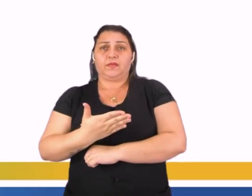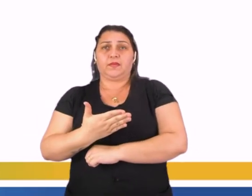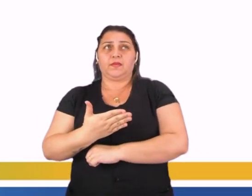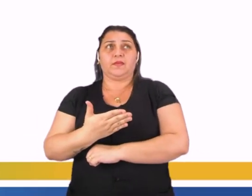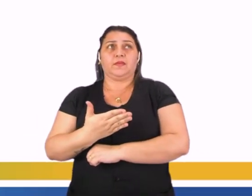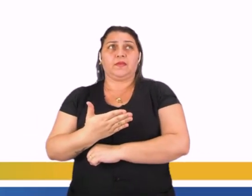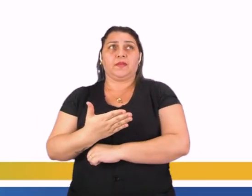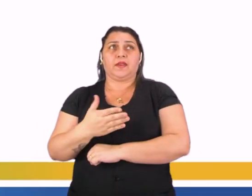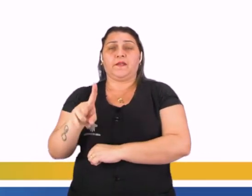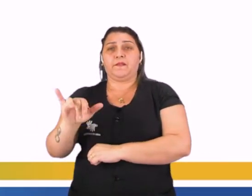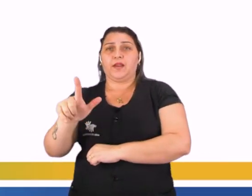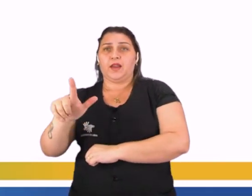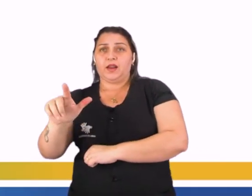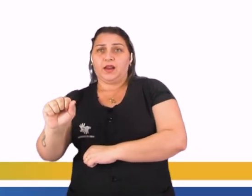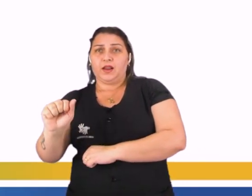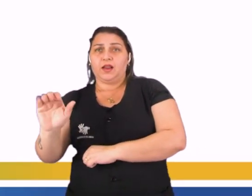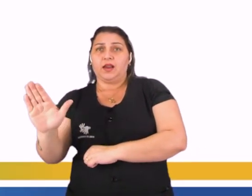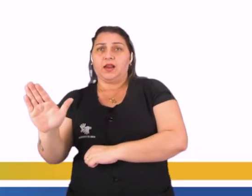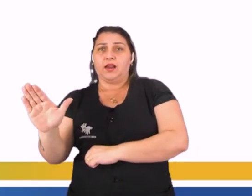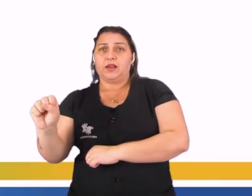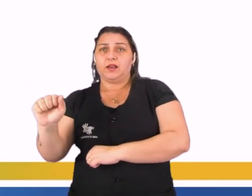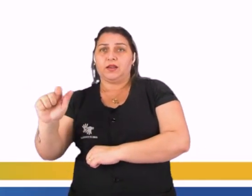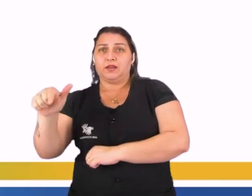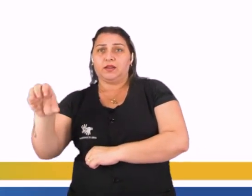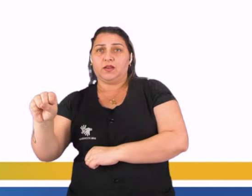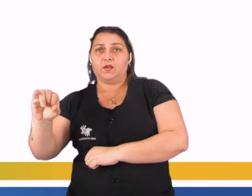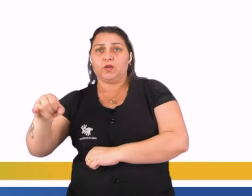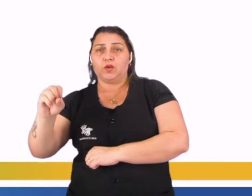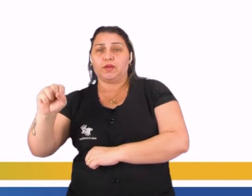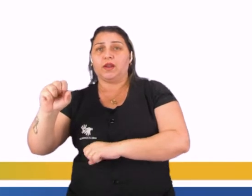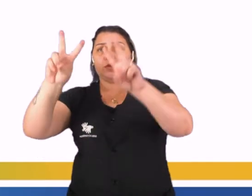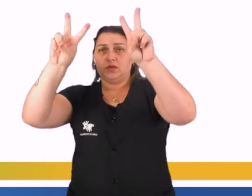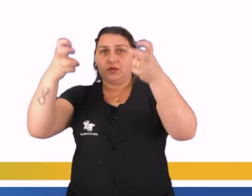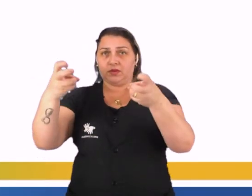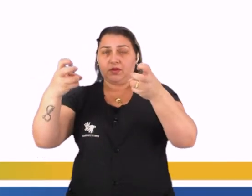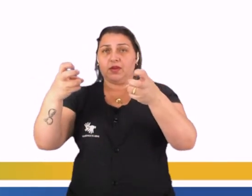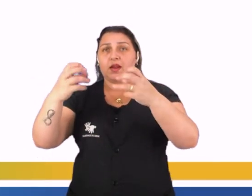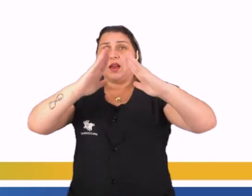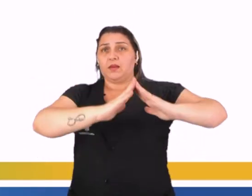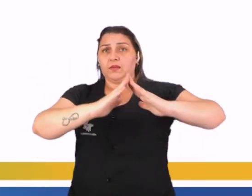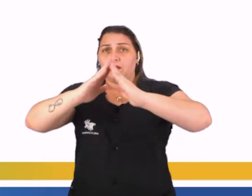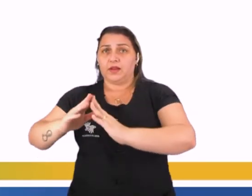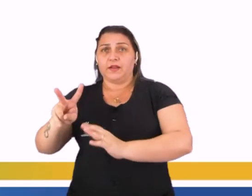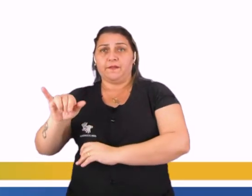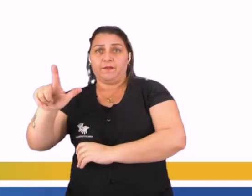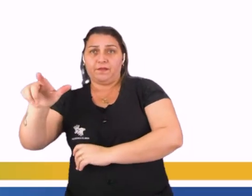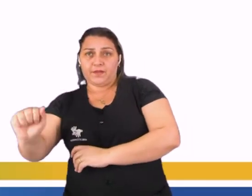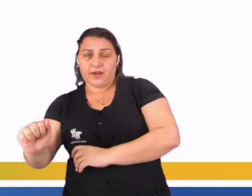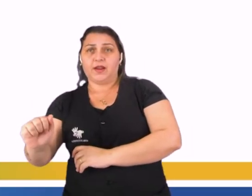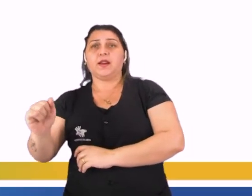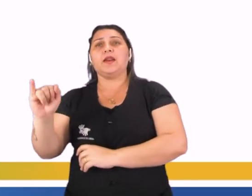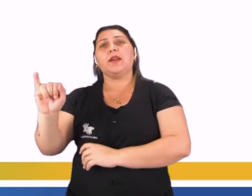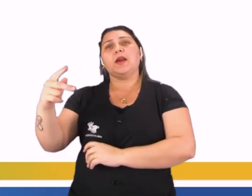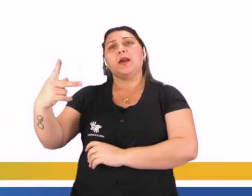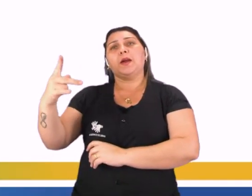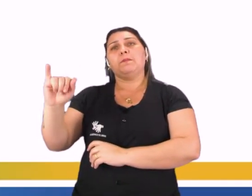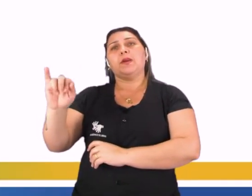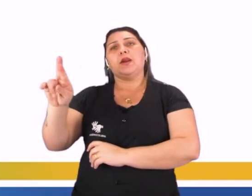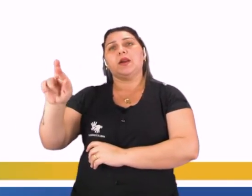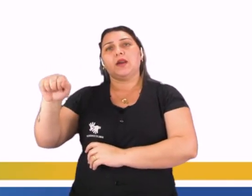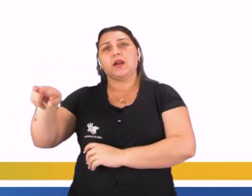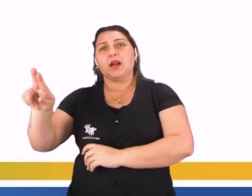gênero que não traz a opinião de quem está escrevendo. Ela traz apenas o fato, o que aconteceu de acordo